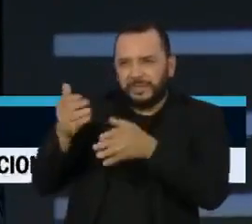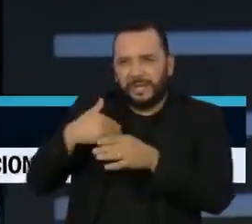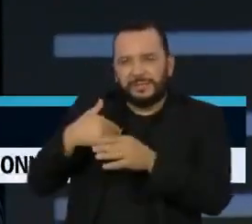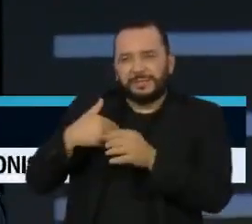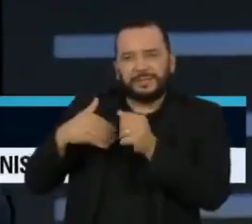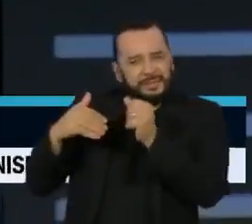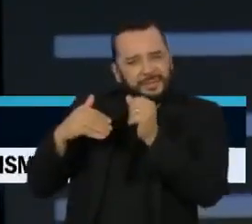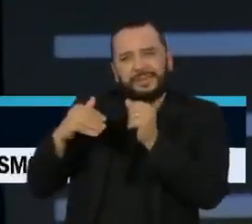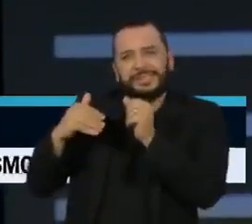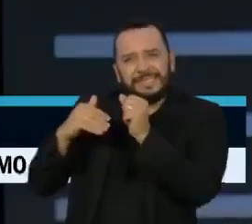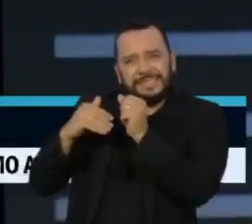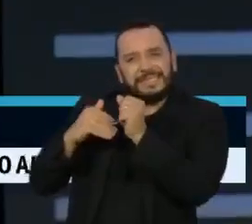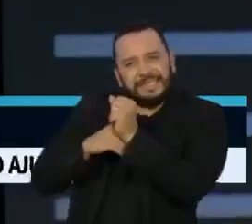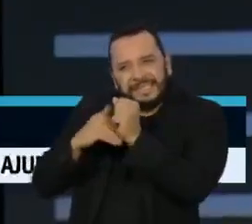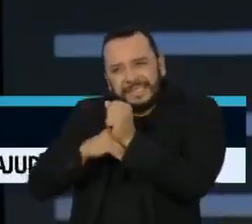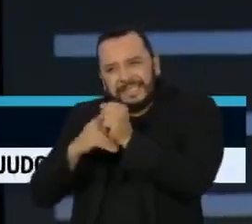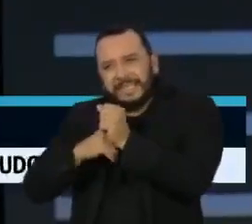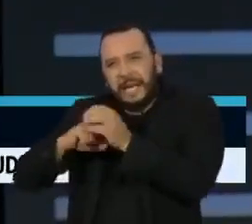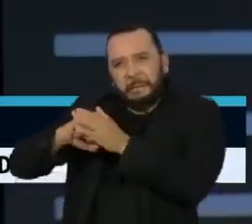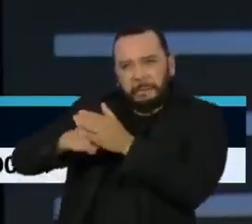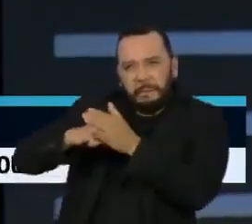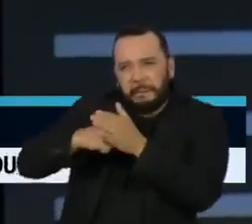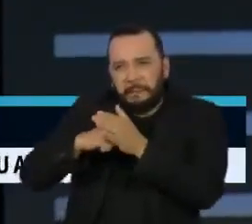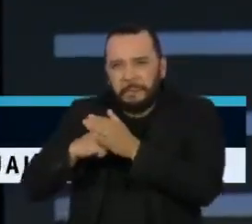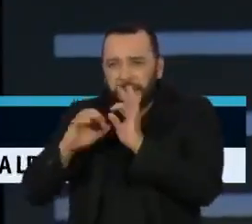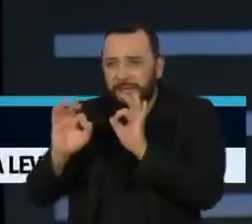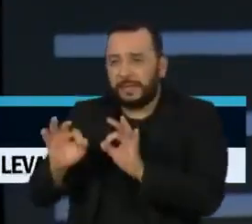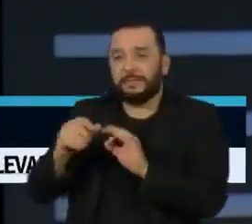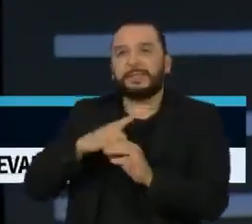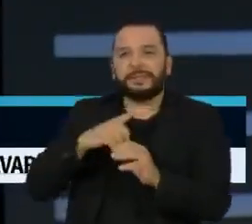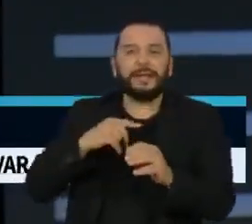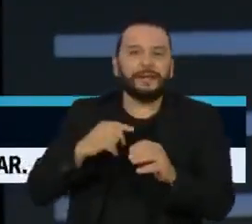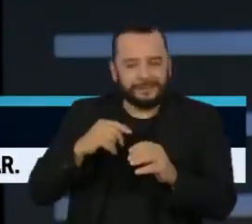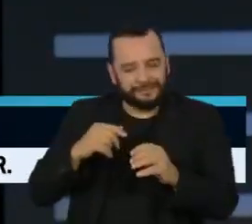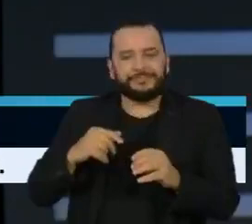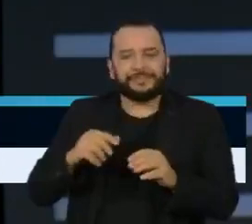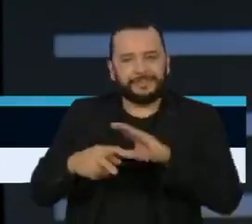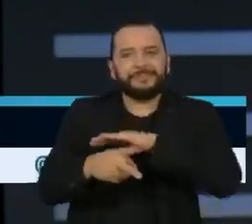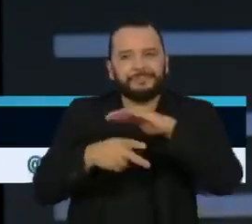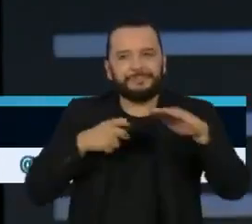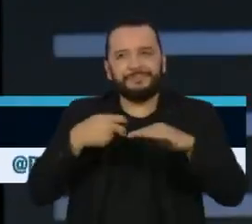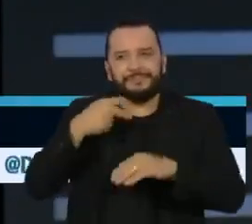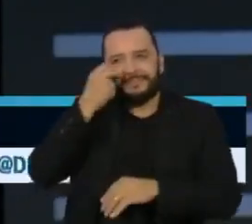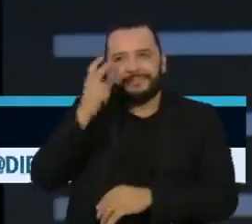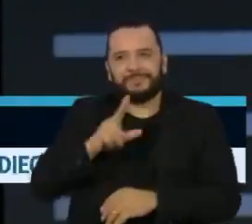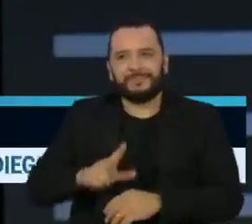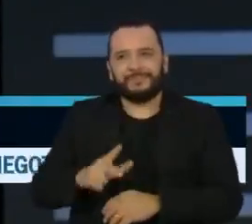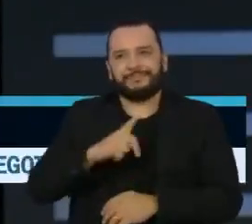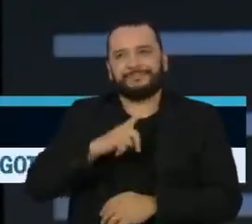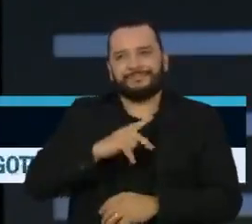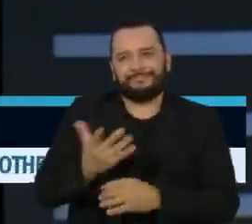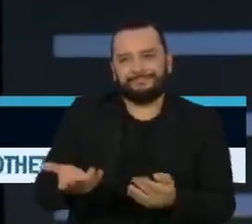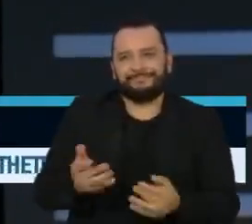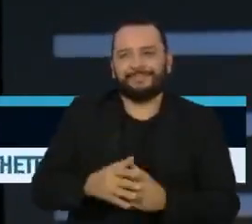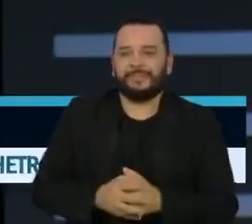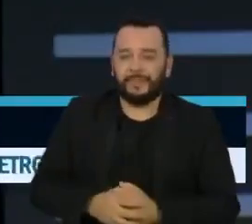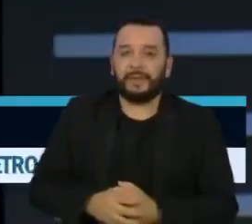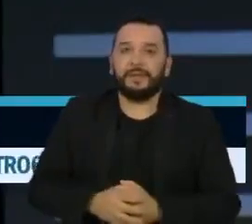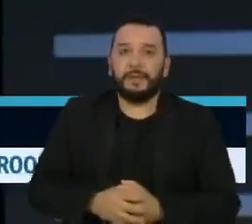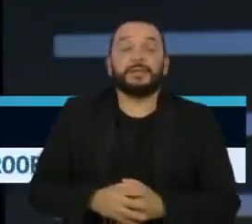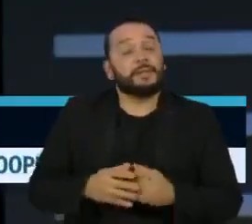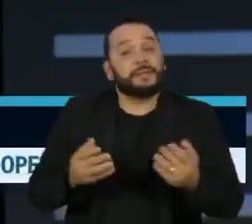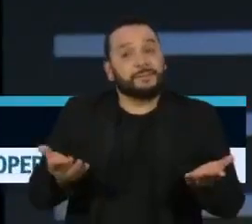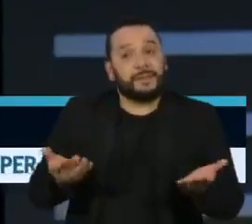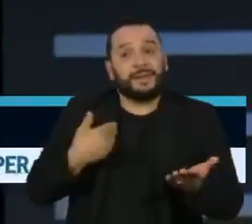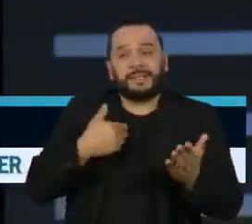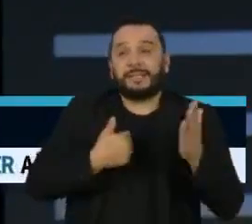de segurança, mas é um jogo de gato e rato, né? O que a gente está vendo. Só que aí tem um fator nesse novo